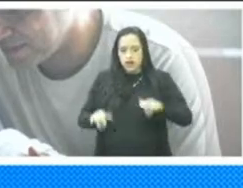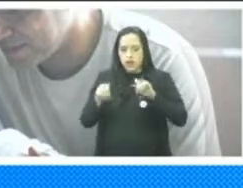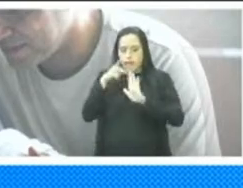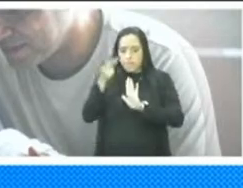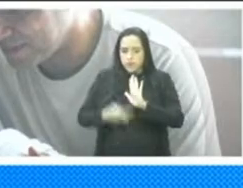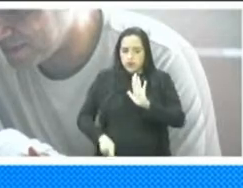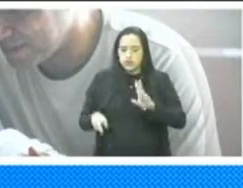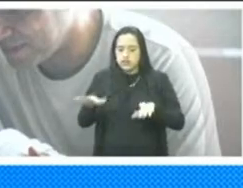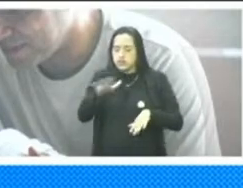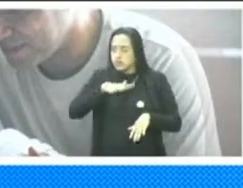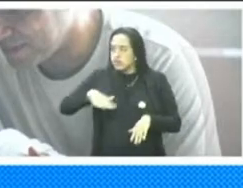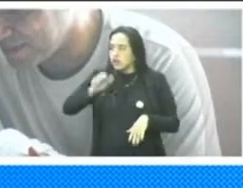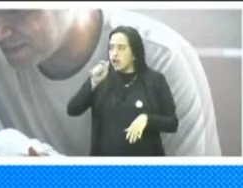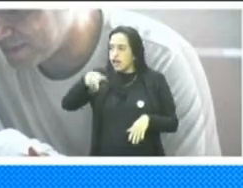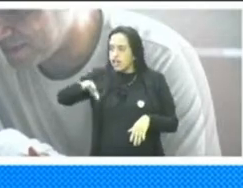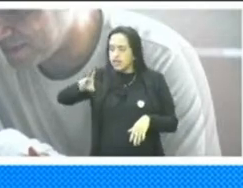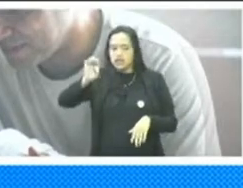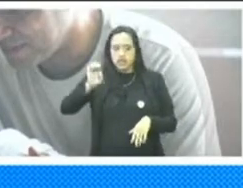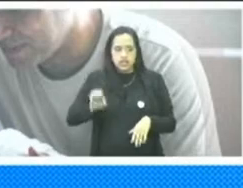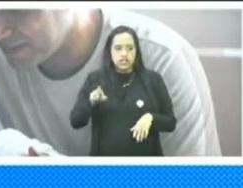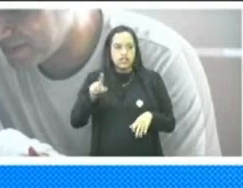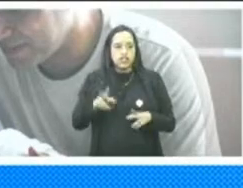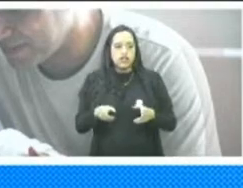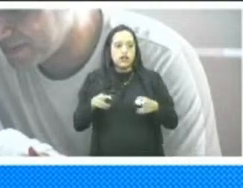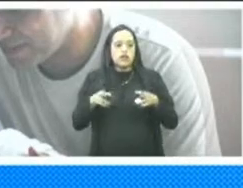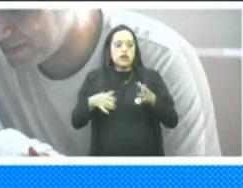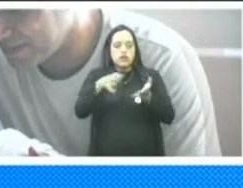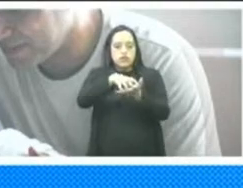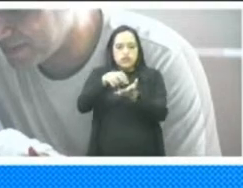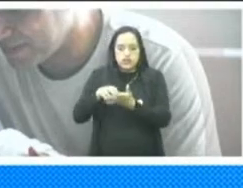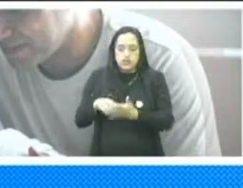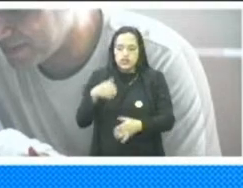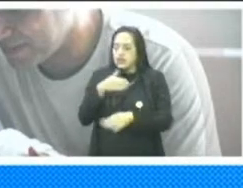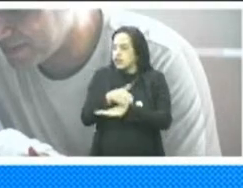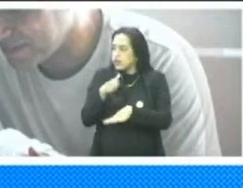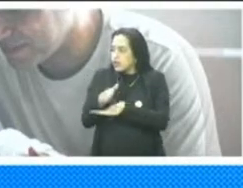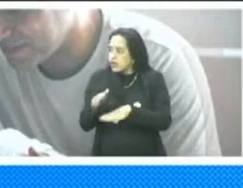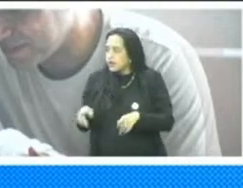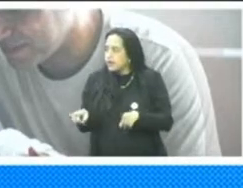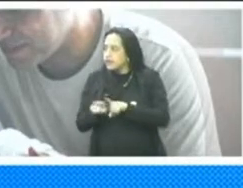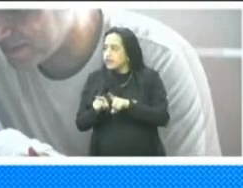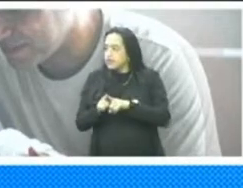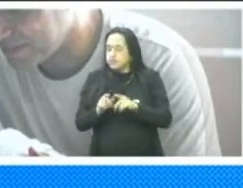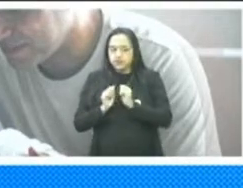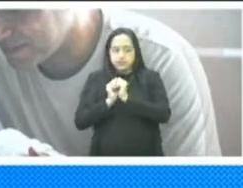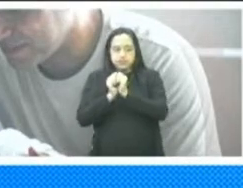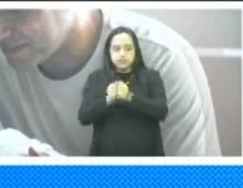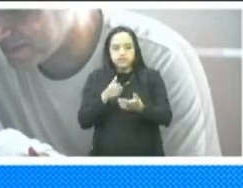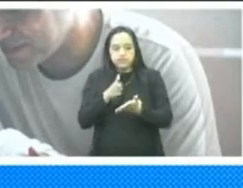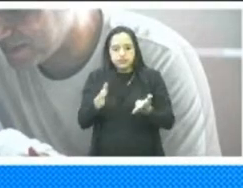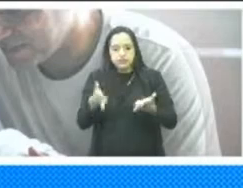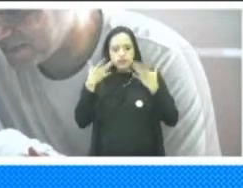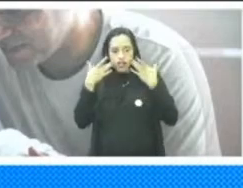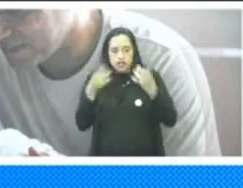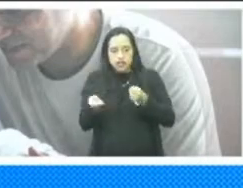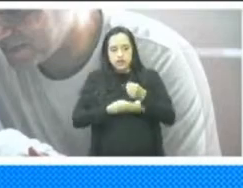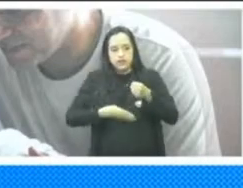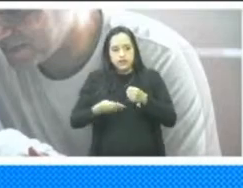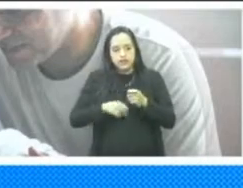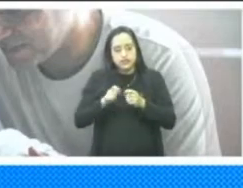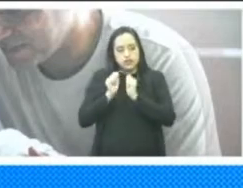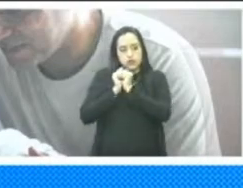contexto da Rede Aline, né, como os ambulatórios de segmento, o ASEG, que vão, né, juntamente com a atenção primária,